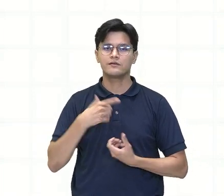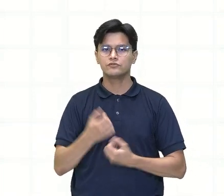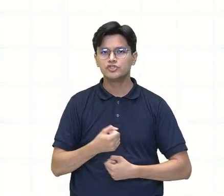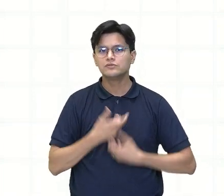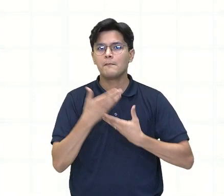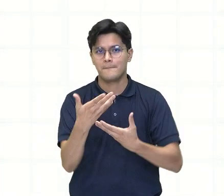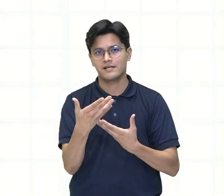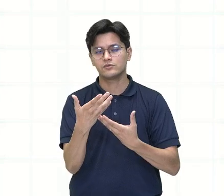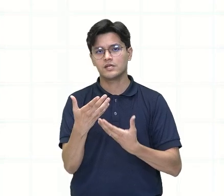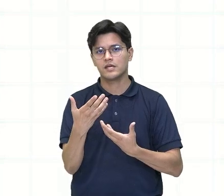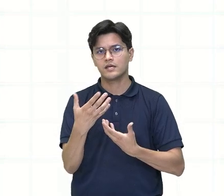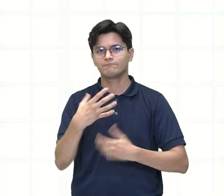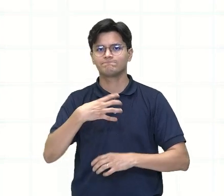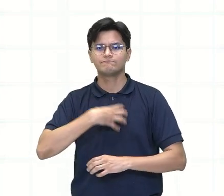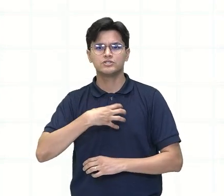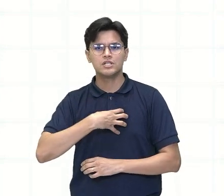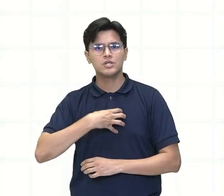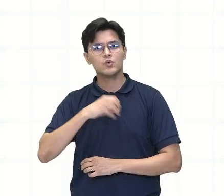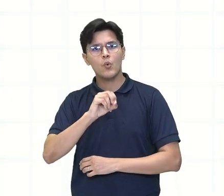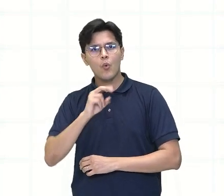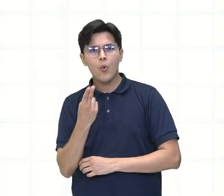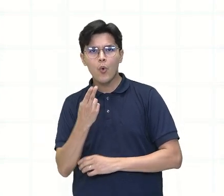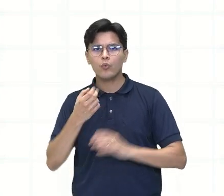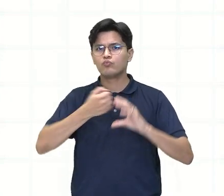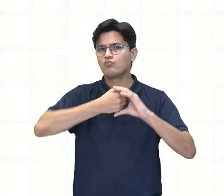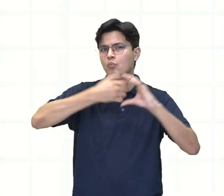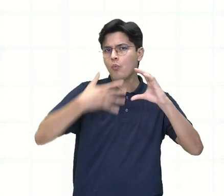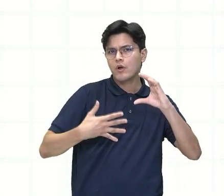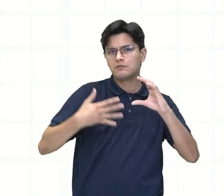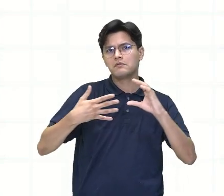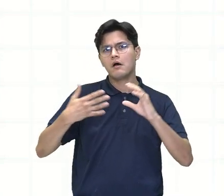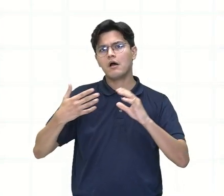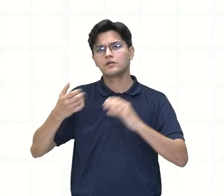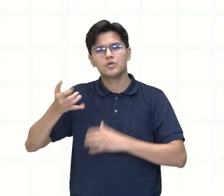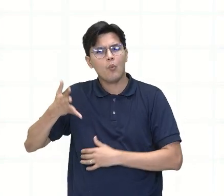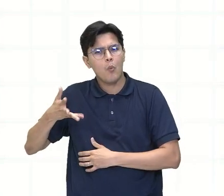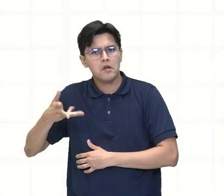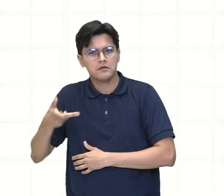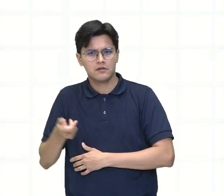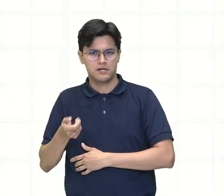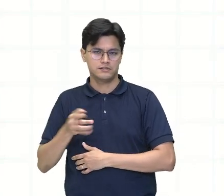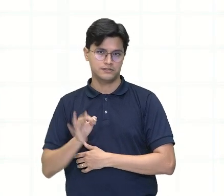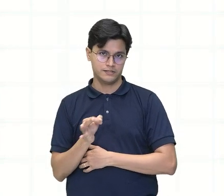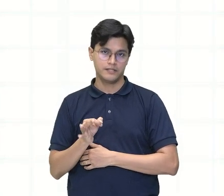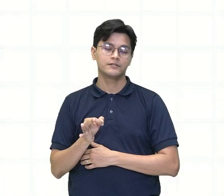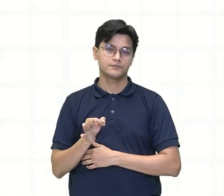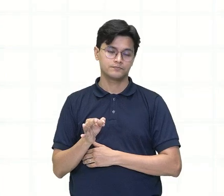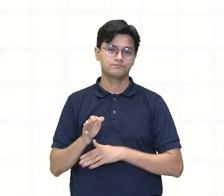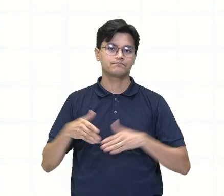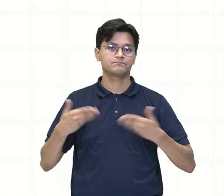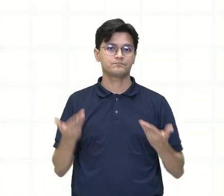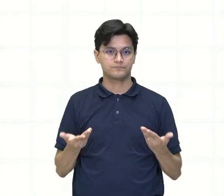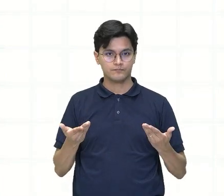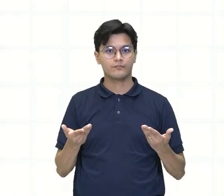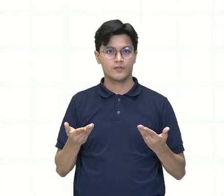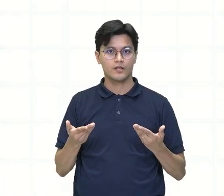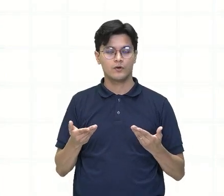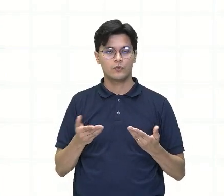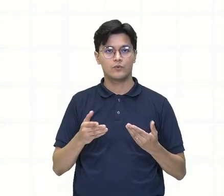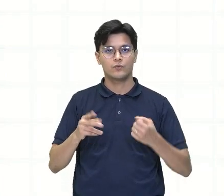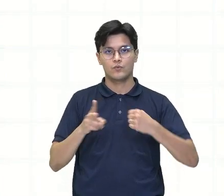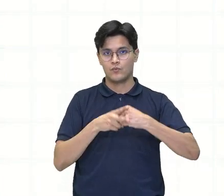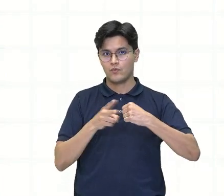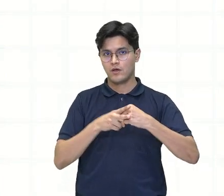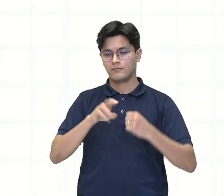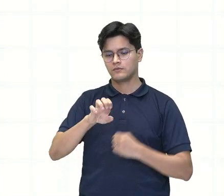estava furioso. Nesse caso, o verbo estava aqui, ele não vai ser o mais